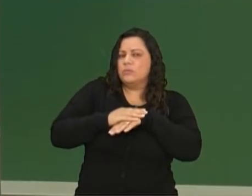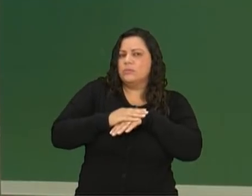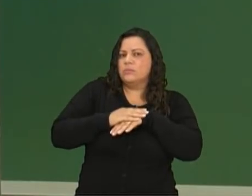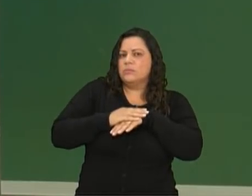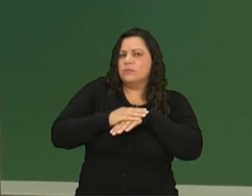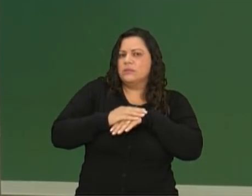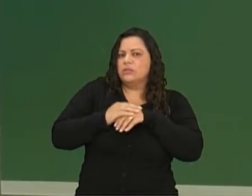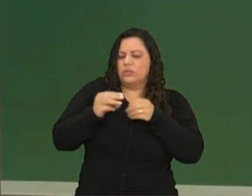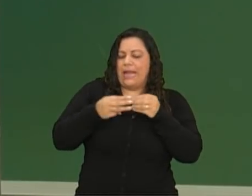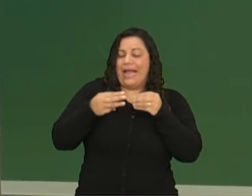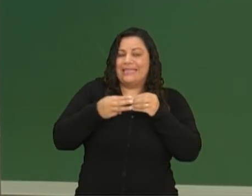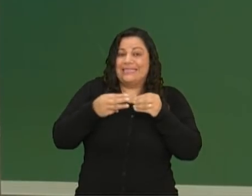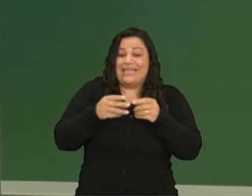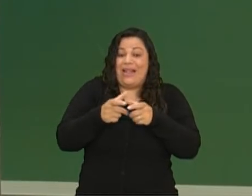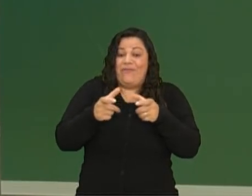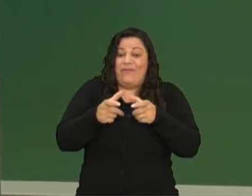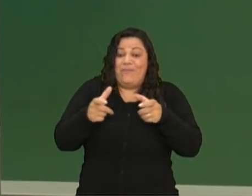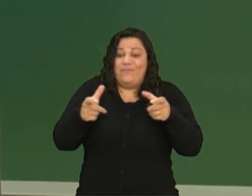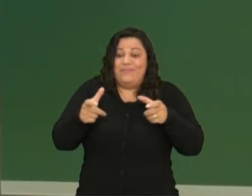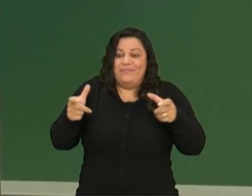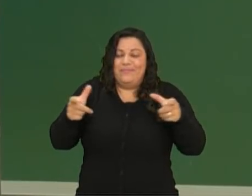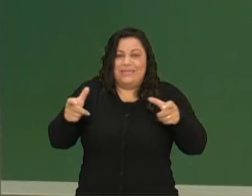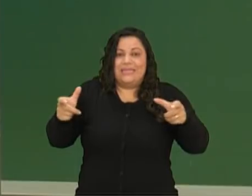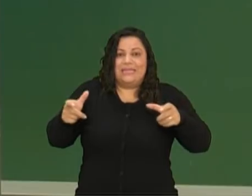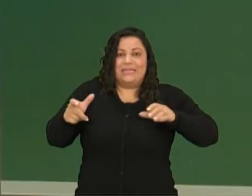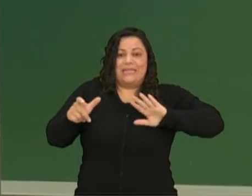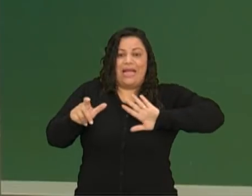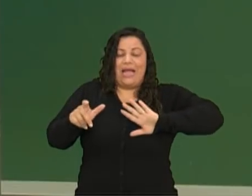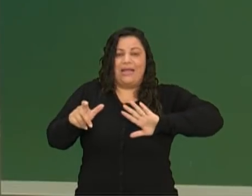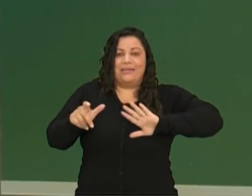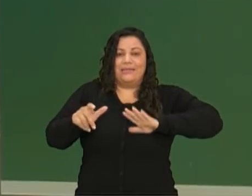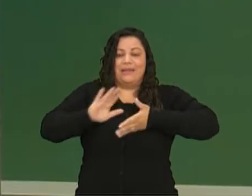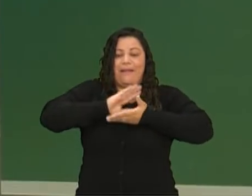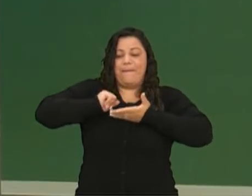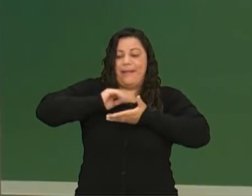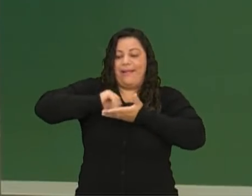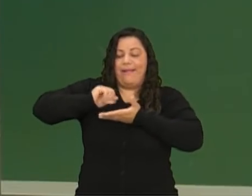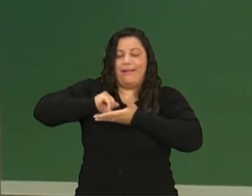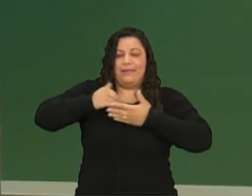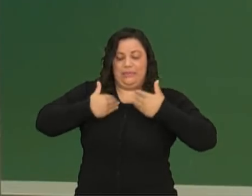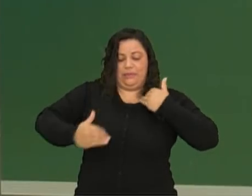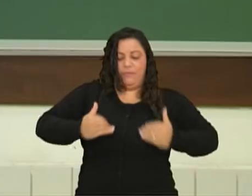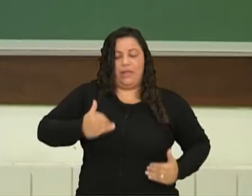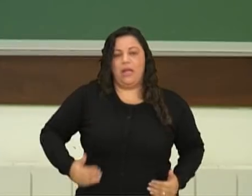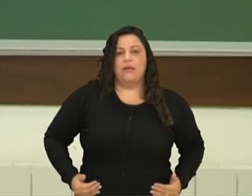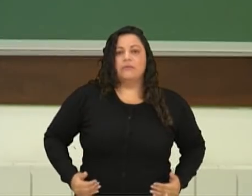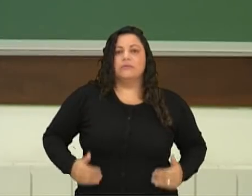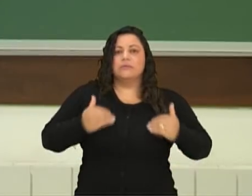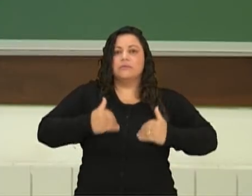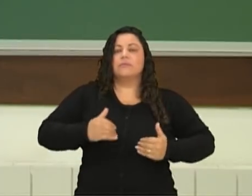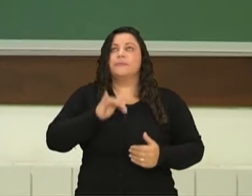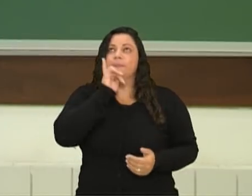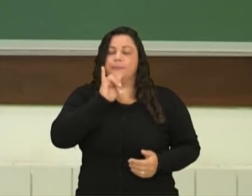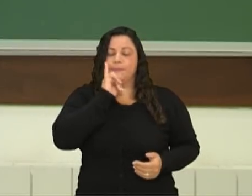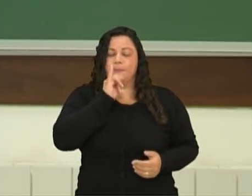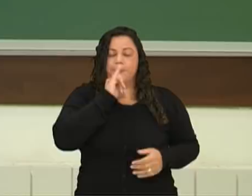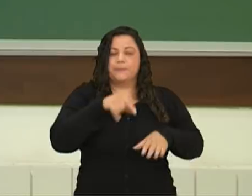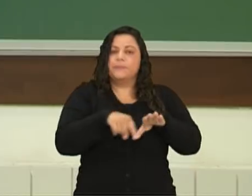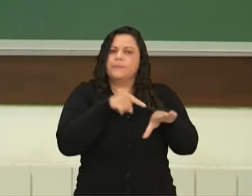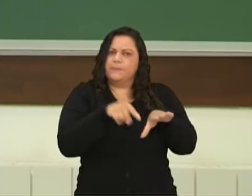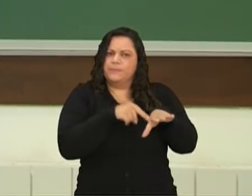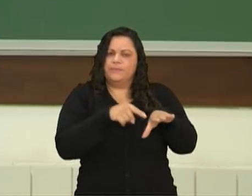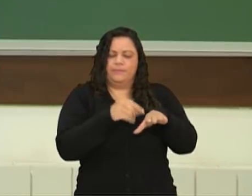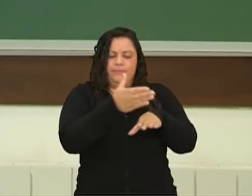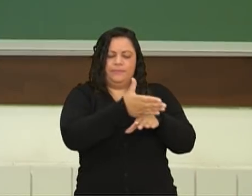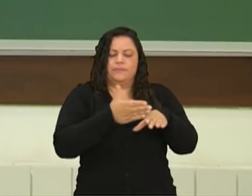Essas células vão aumentar para tentar combater aquela infecção. Então, por exemplo, vamos supor que você machucou o seu pé. Você fez